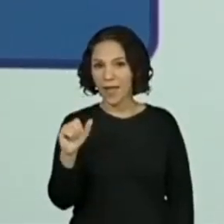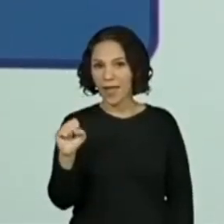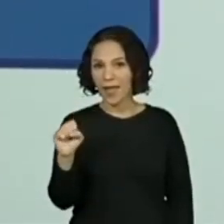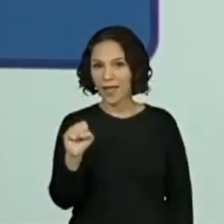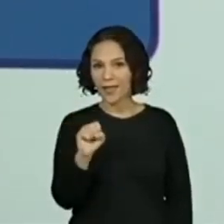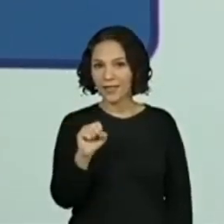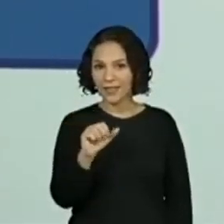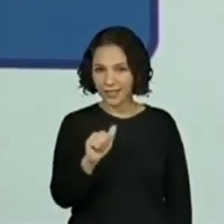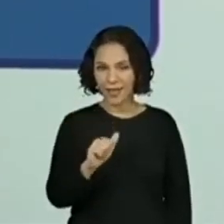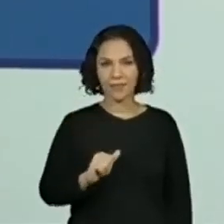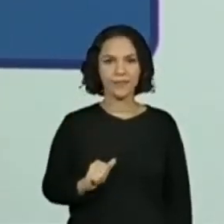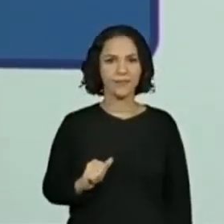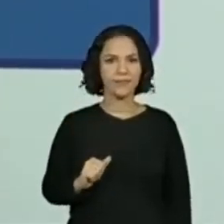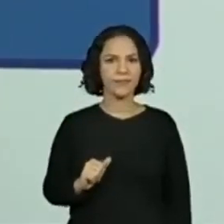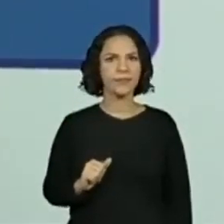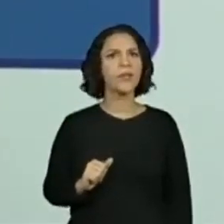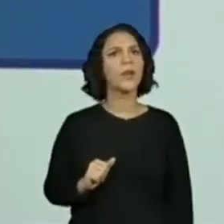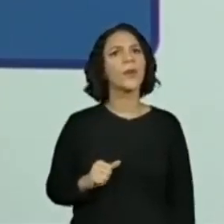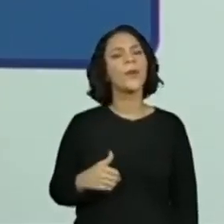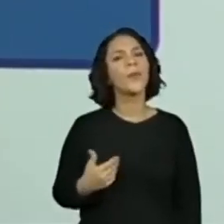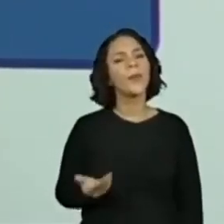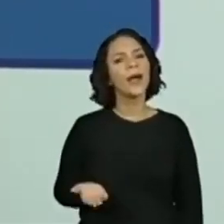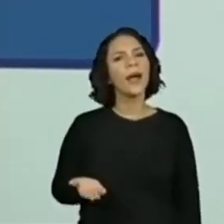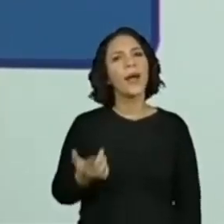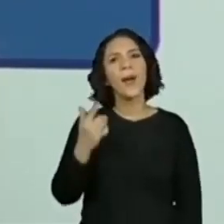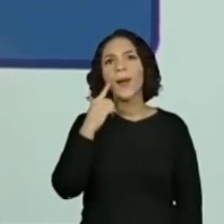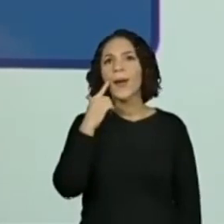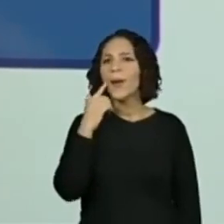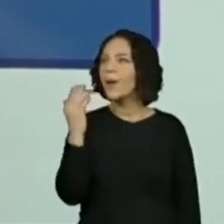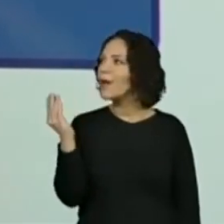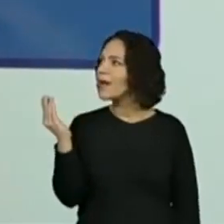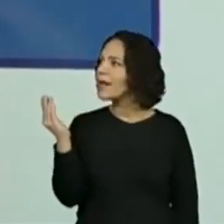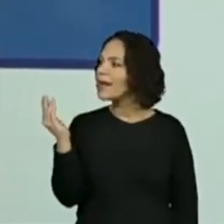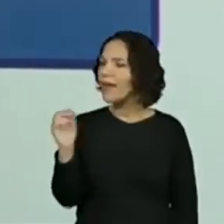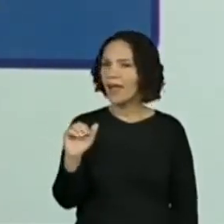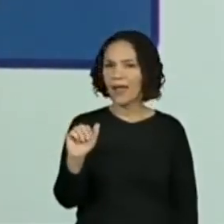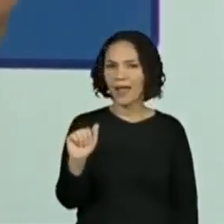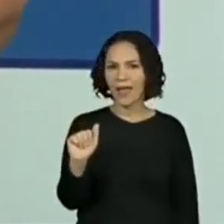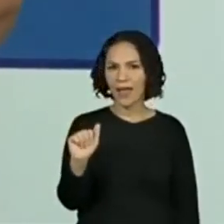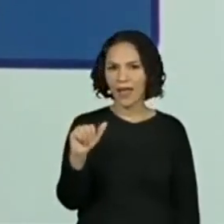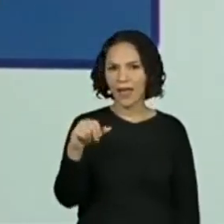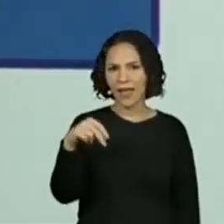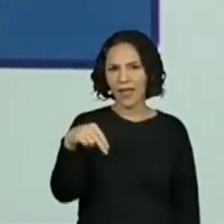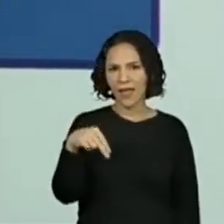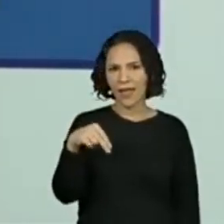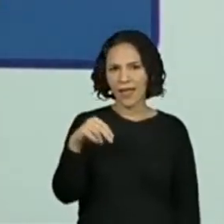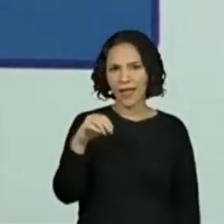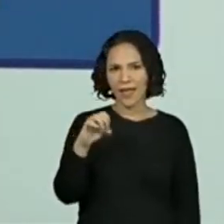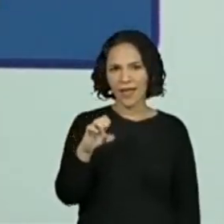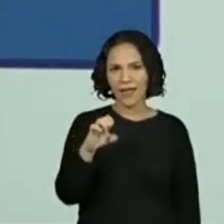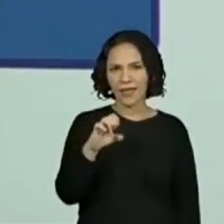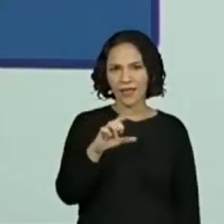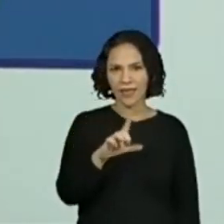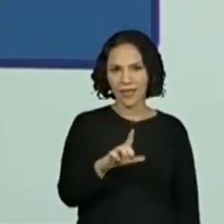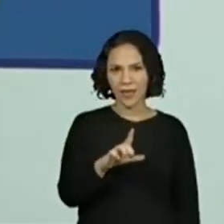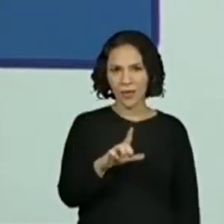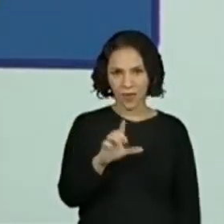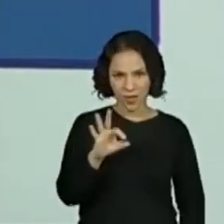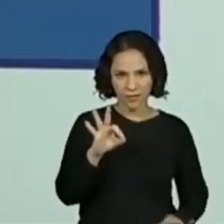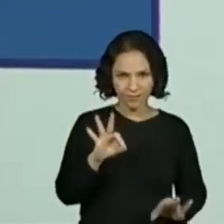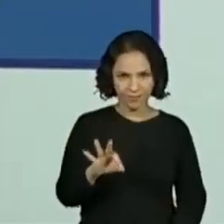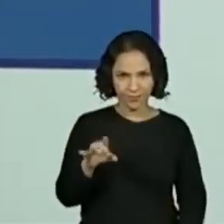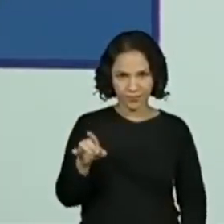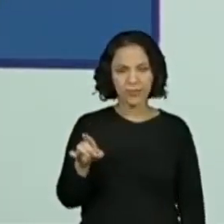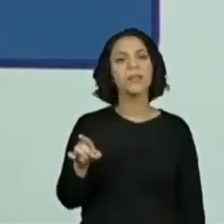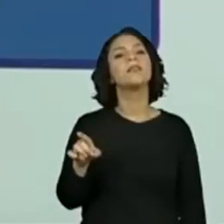Passa. Professora Vivi, olha. Anel. Anel. Então é essa aqui, professora essa Vivi? Essa é a opção.